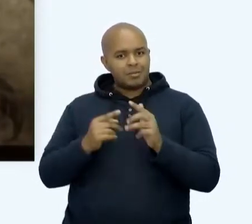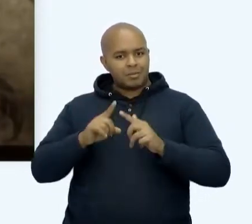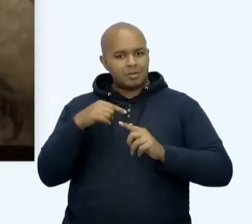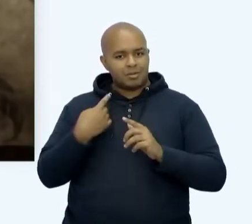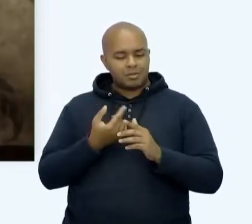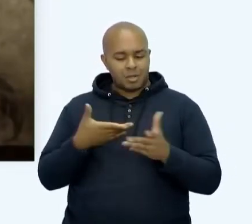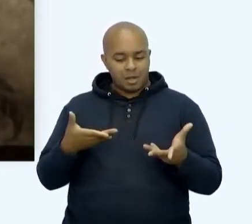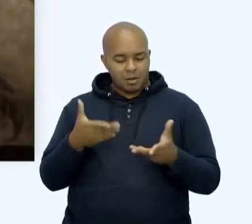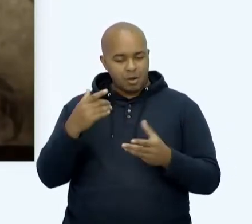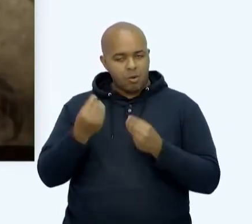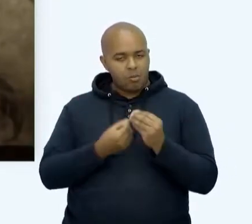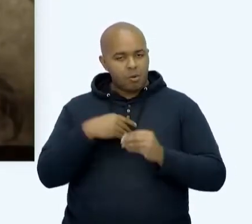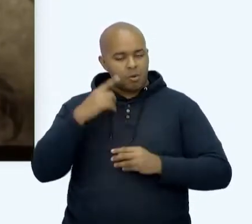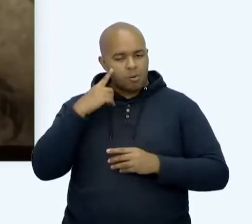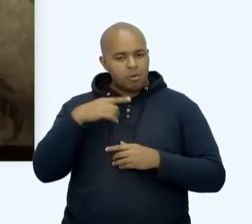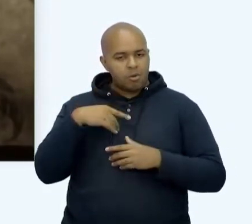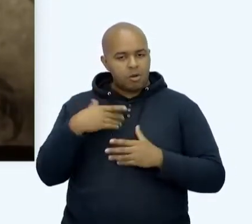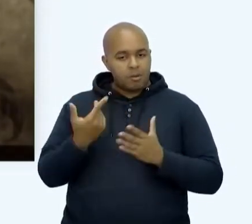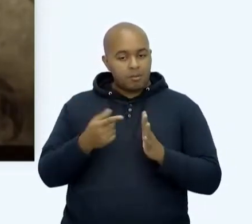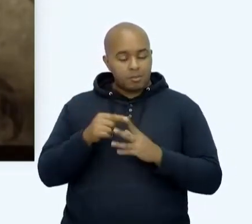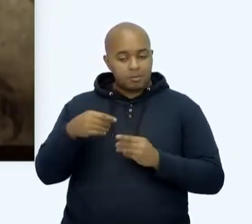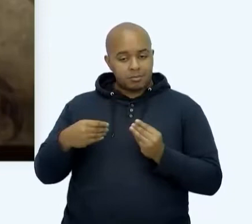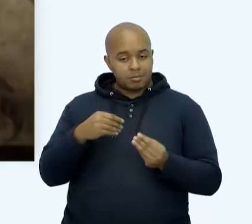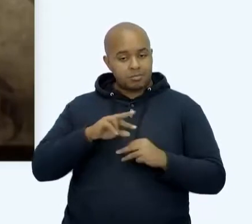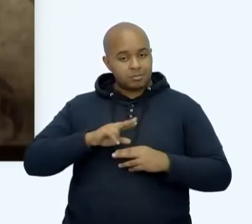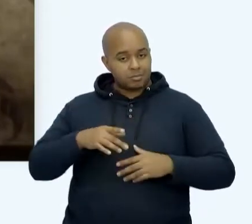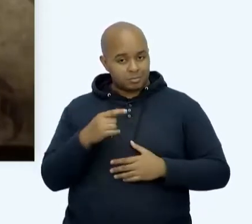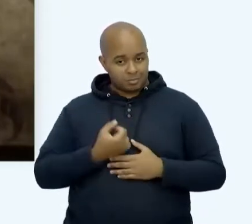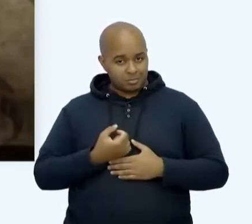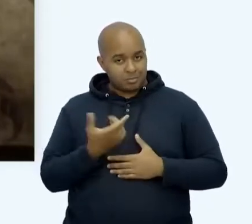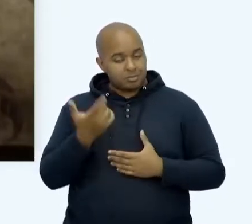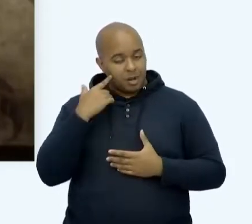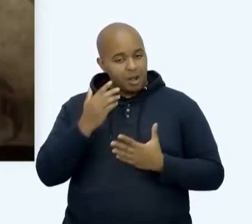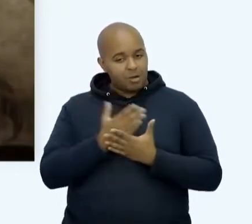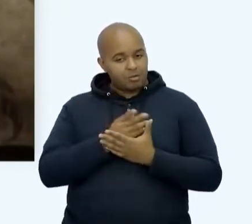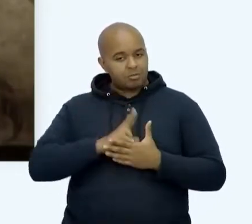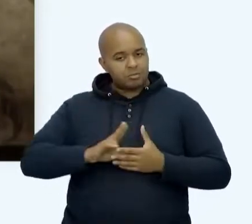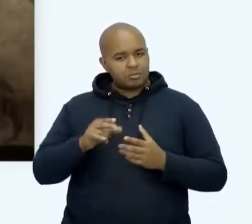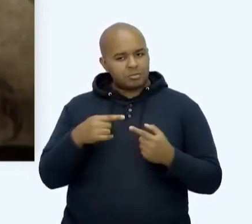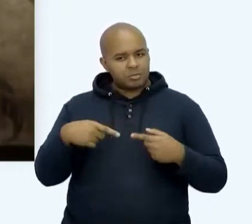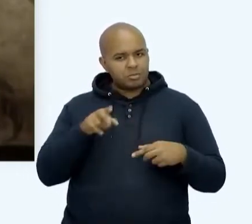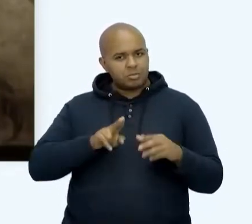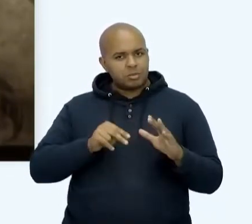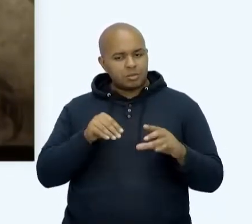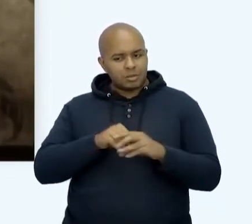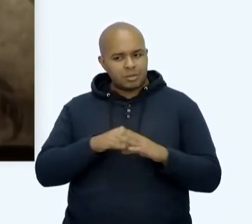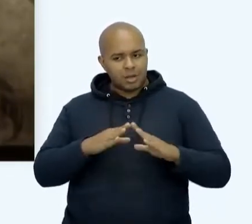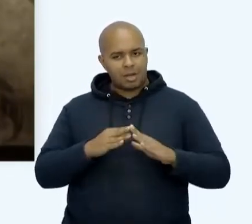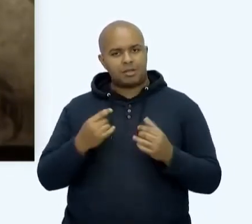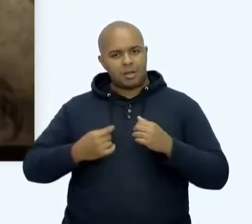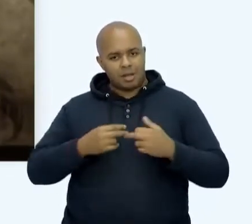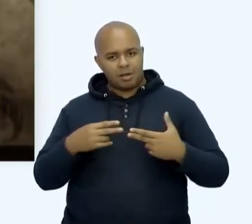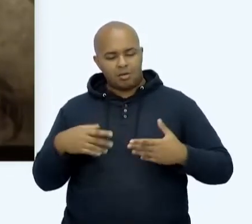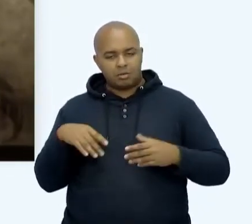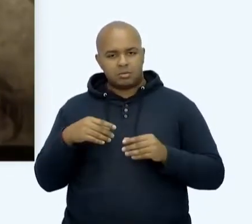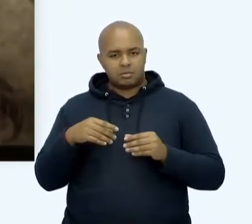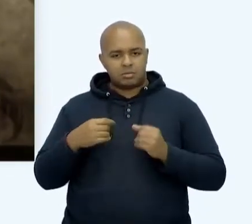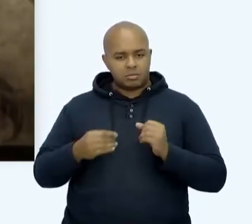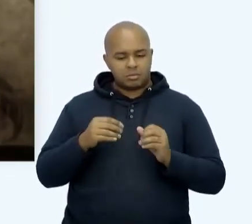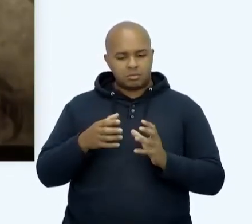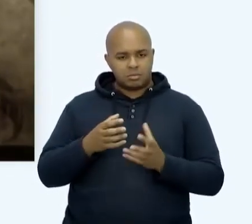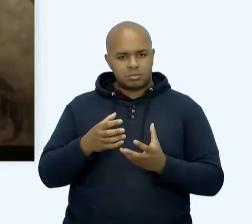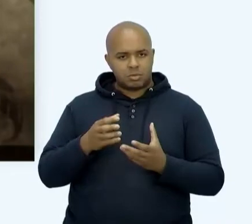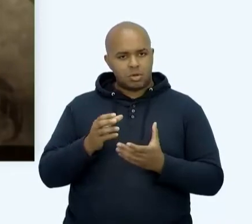nossa época como sendo a era dos plásticos. Muitos dos utensílios domésticos, automóveis, embalagens e até